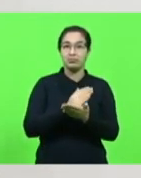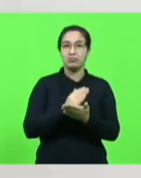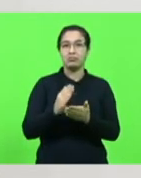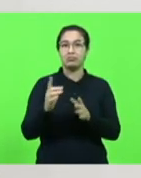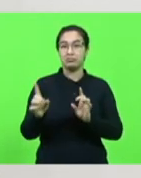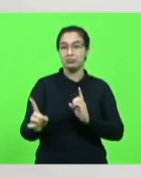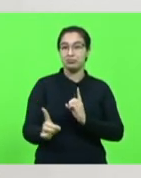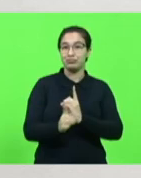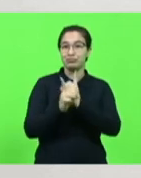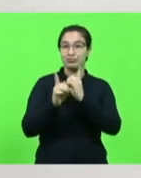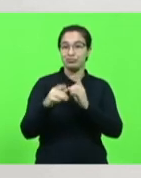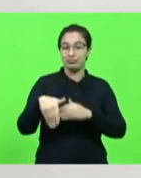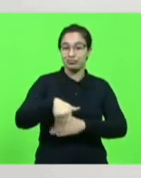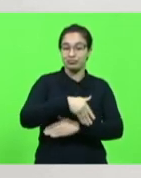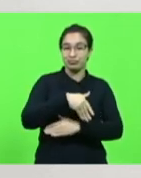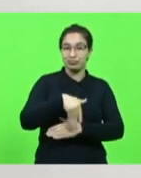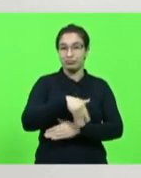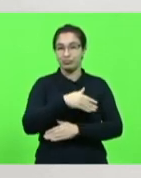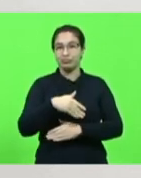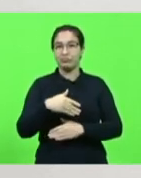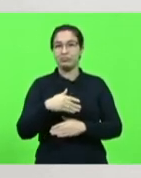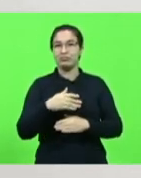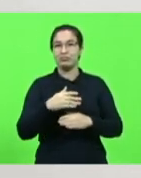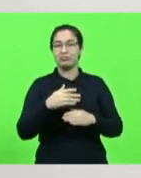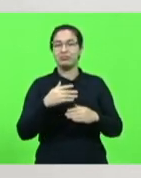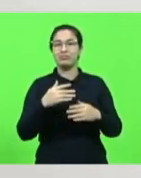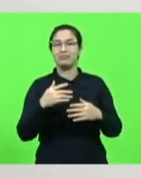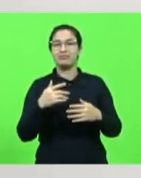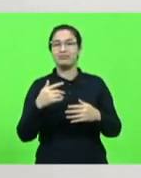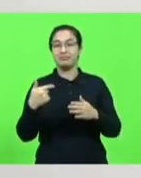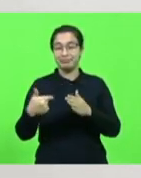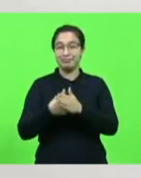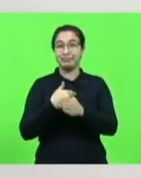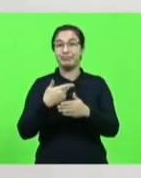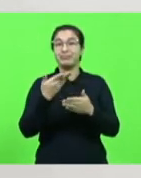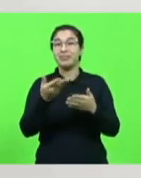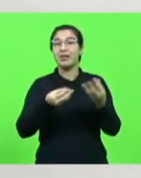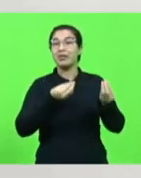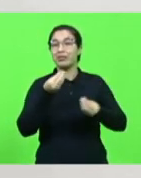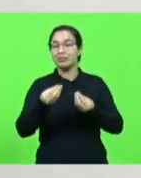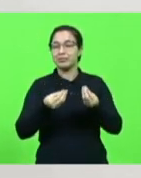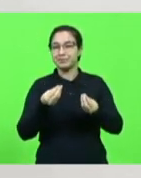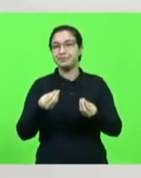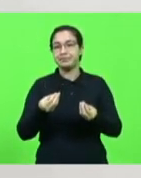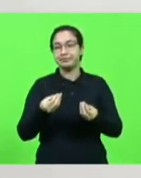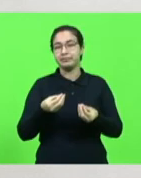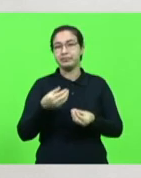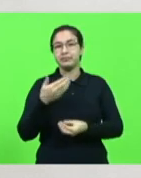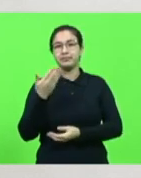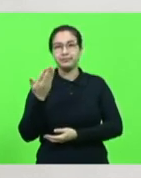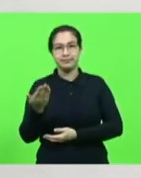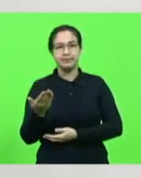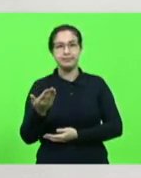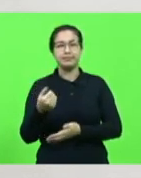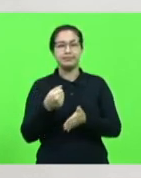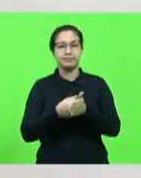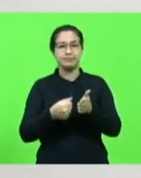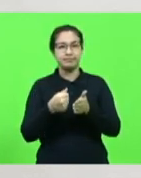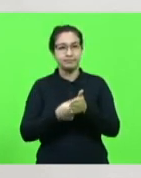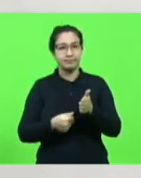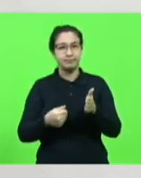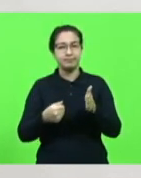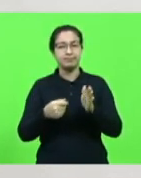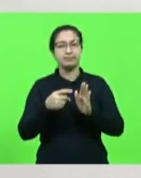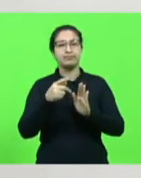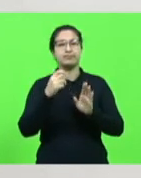Camacho! Porque nós abraçamos essa luta e ela foi escanteada. A obra, o projeto